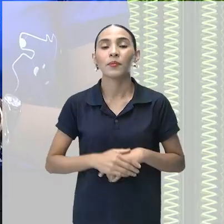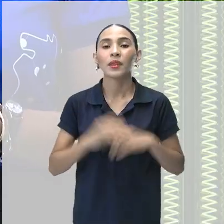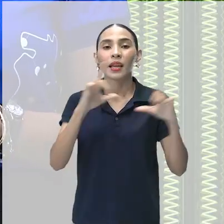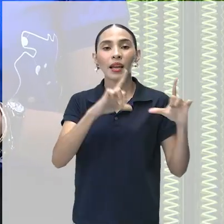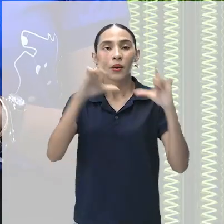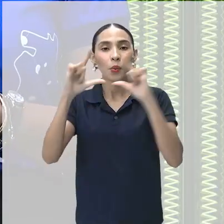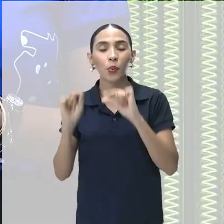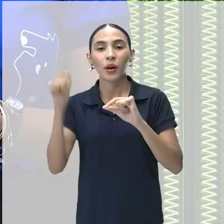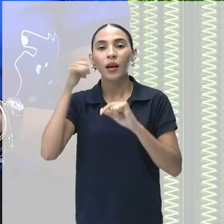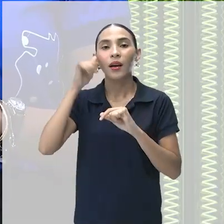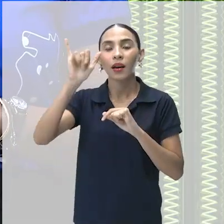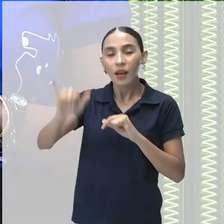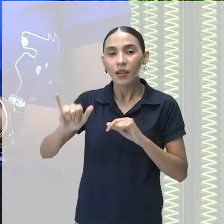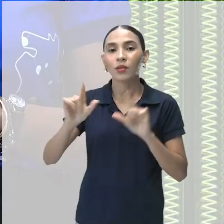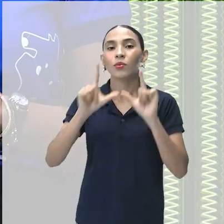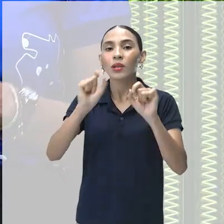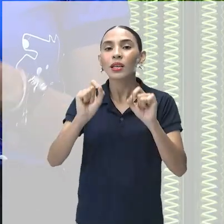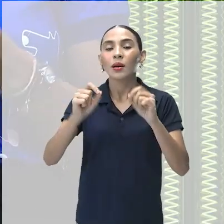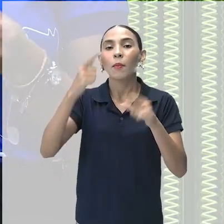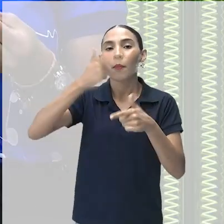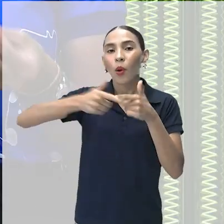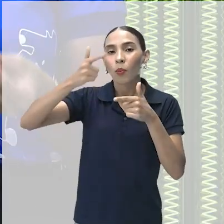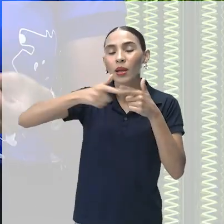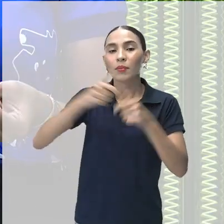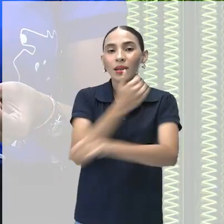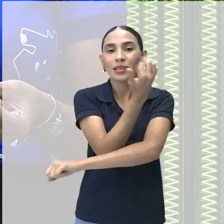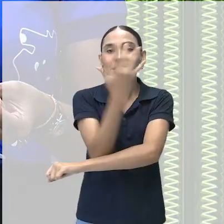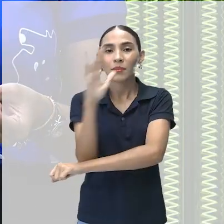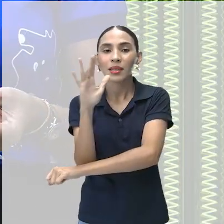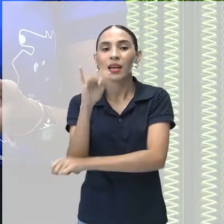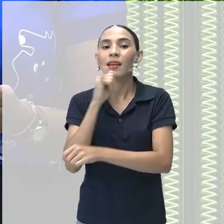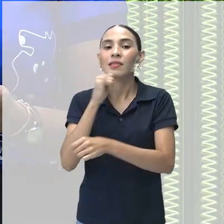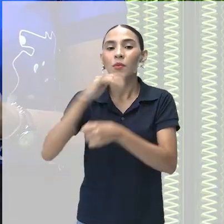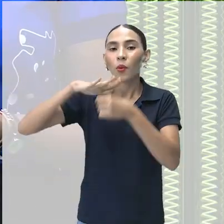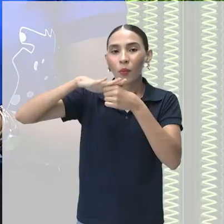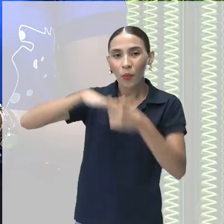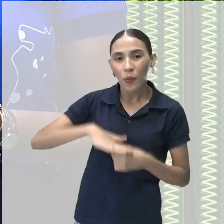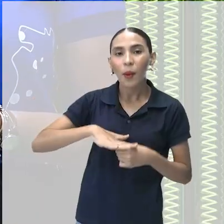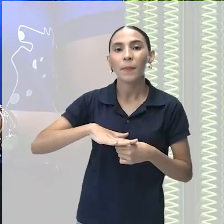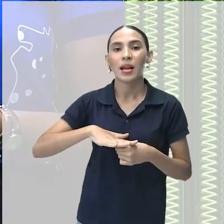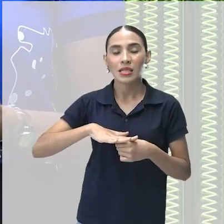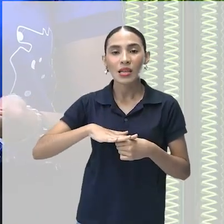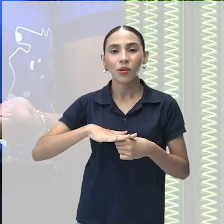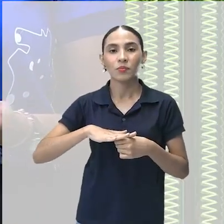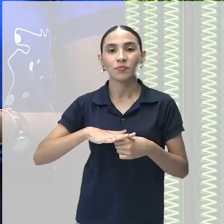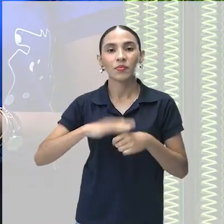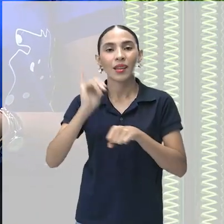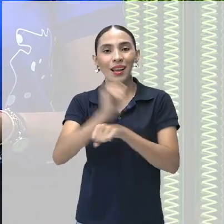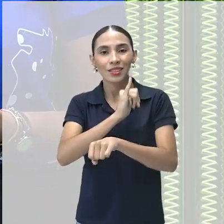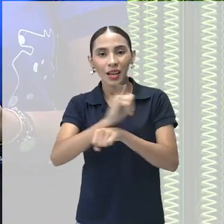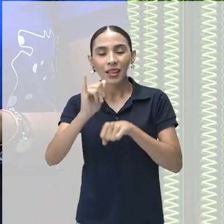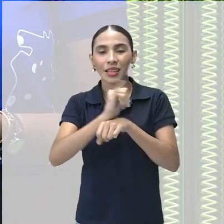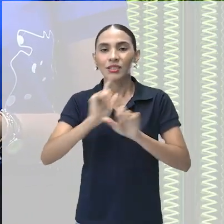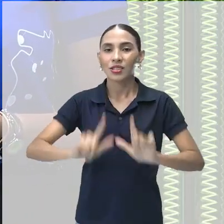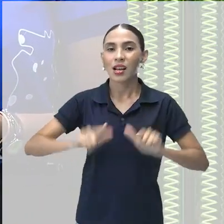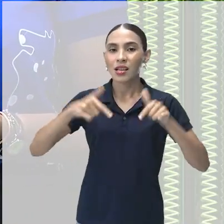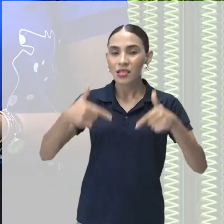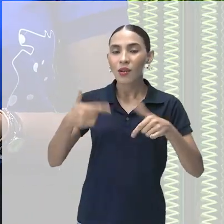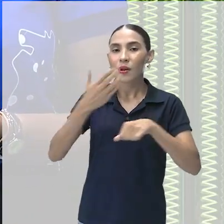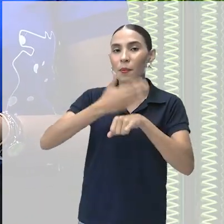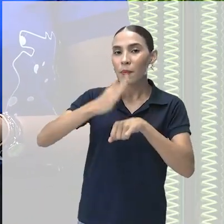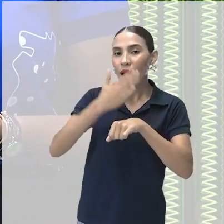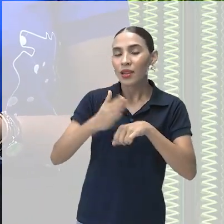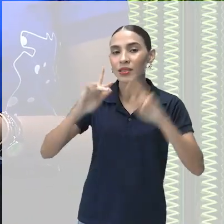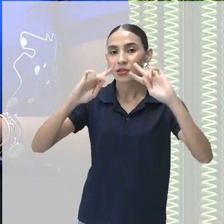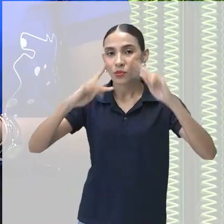os impactos ambientais, ou seja, a pressão dos nossos métodos de agir, nossas